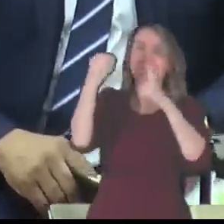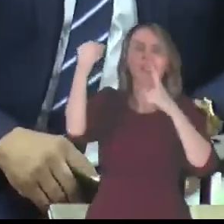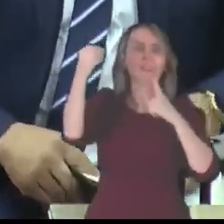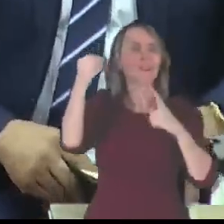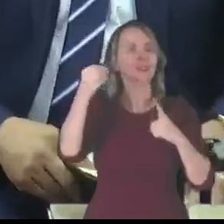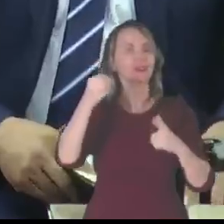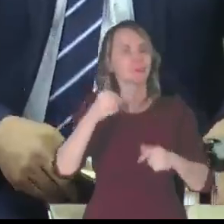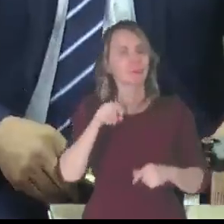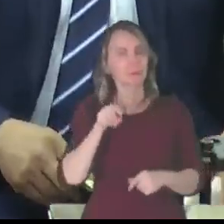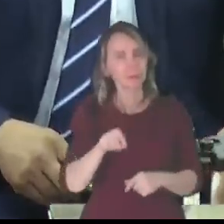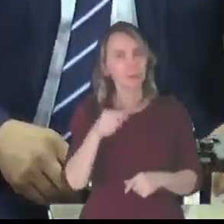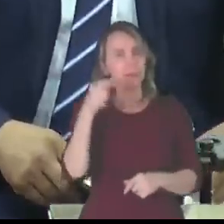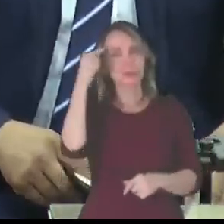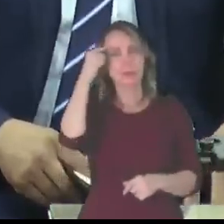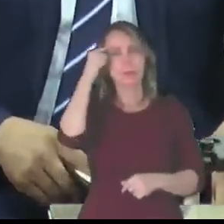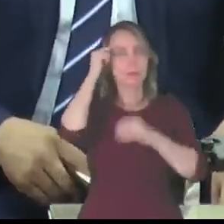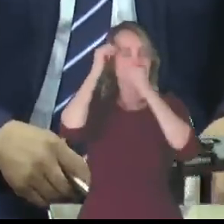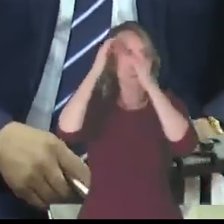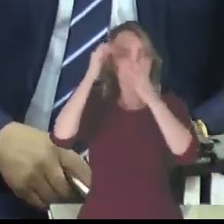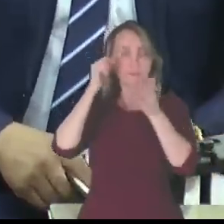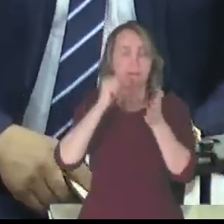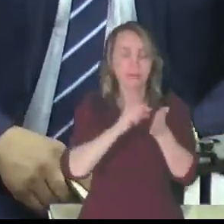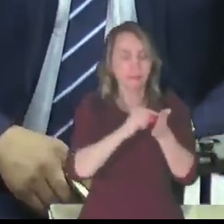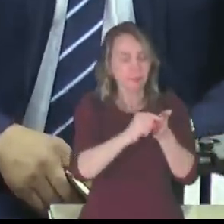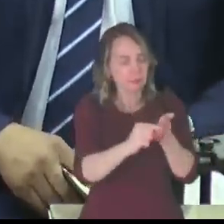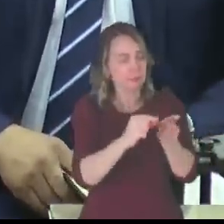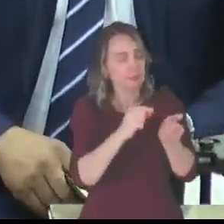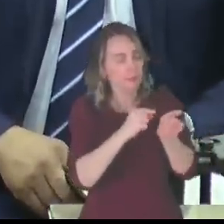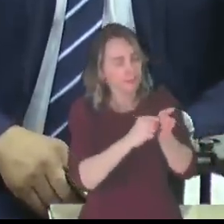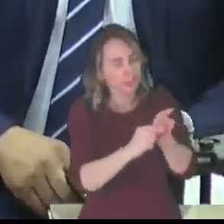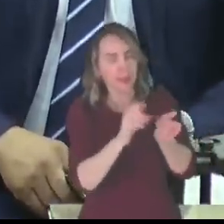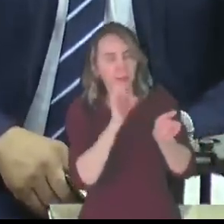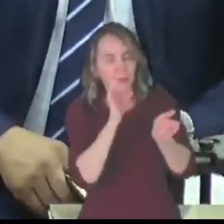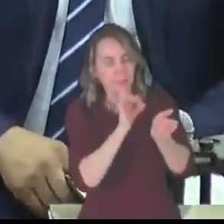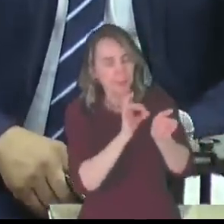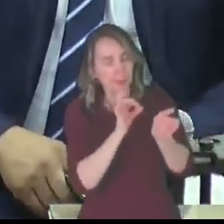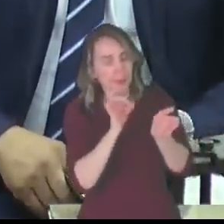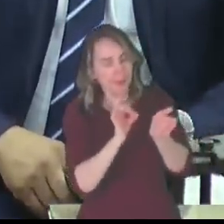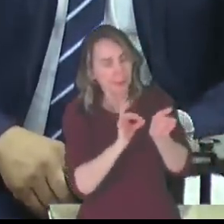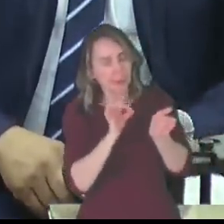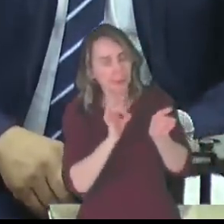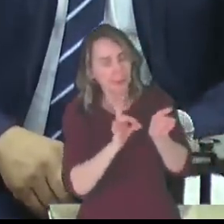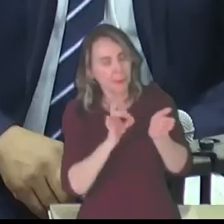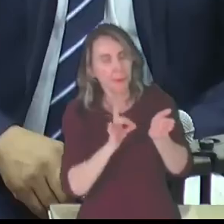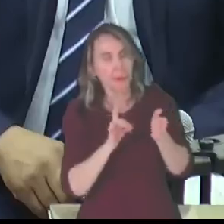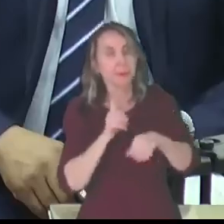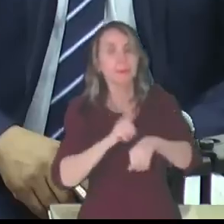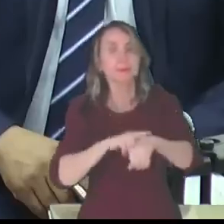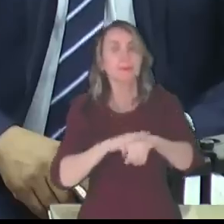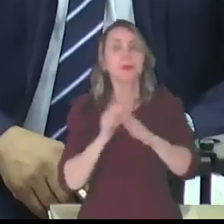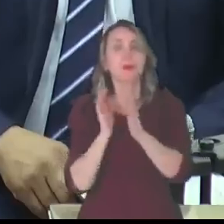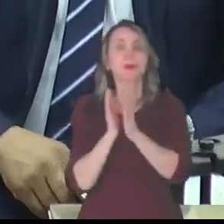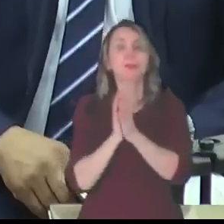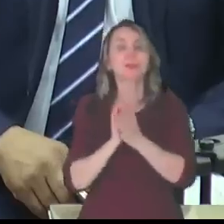aí se você for meditar versículo por Versículo quanto tempo vai durar essa oração